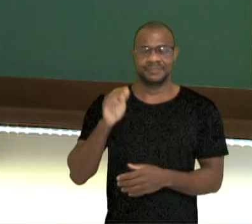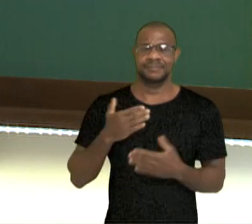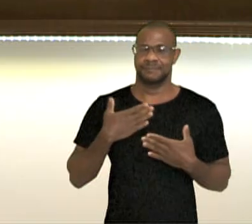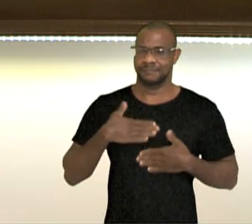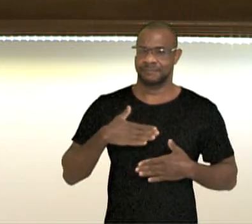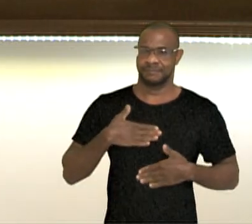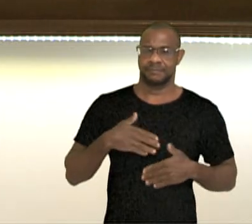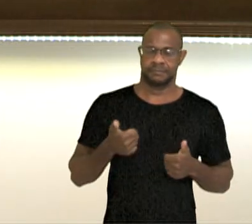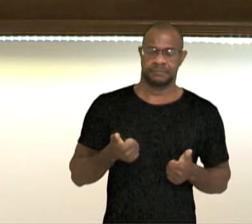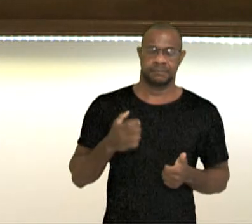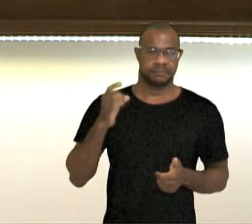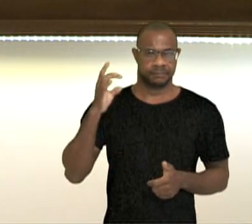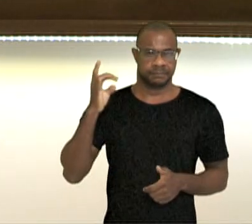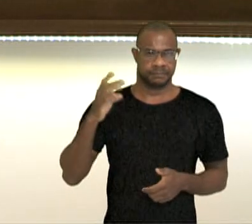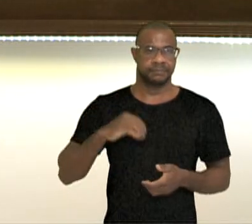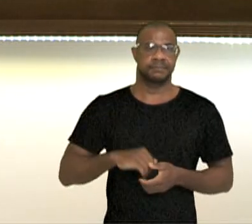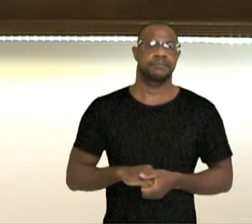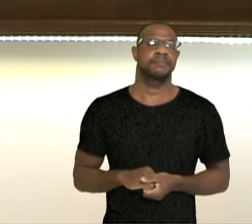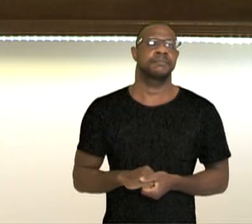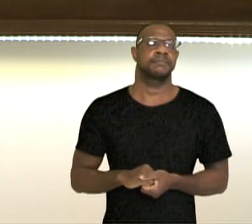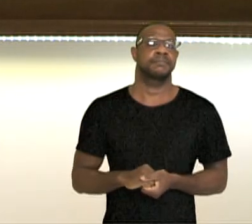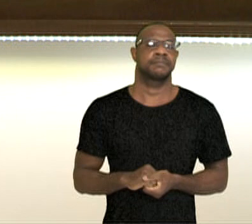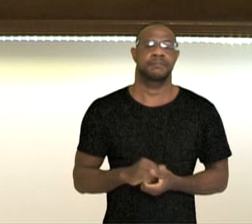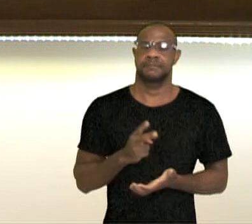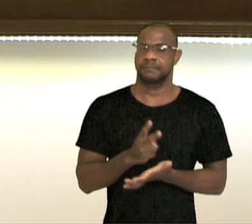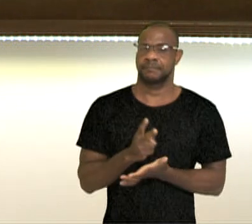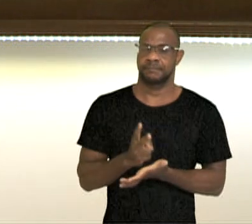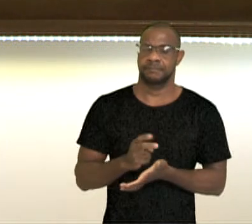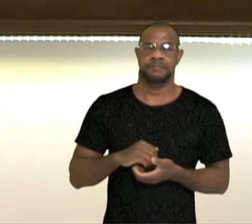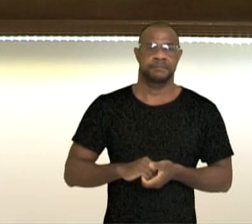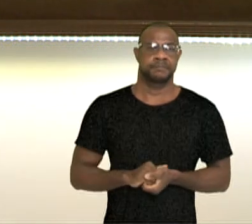Tranquilo? Foi fácil? Que bom! Vamos continuar?